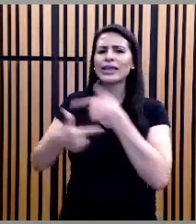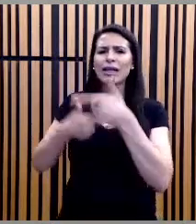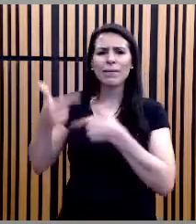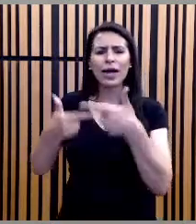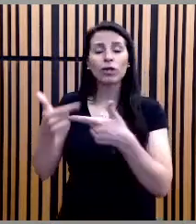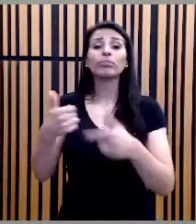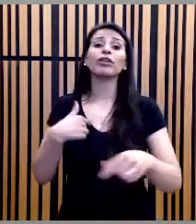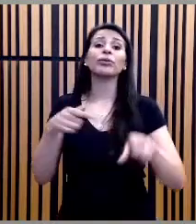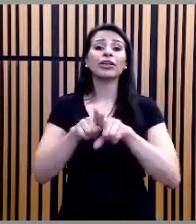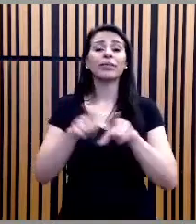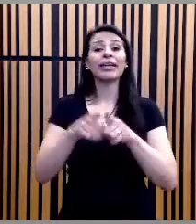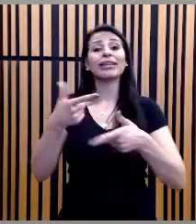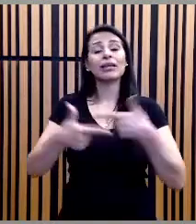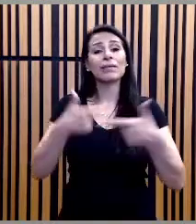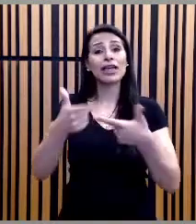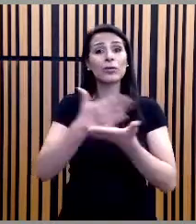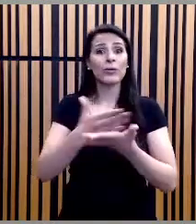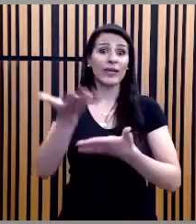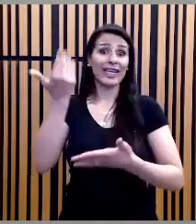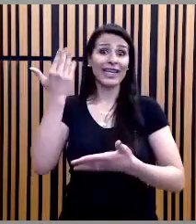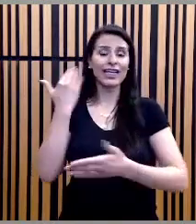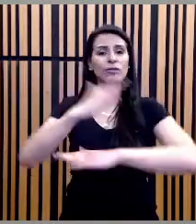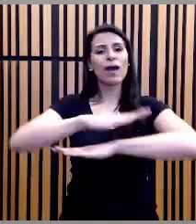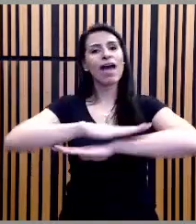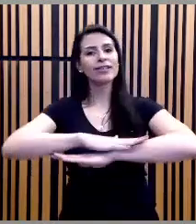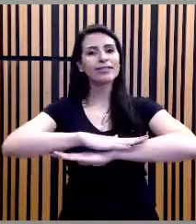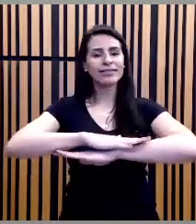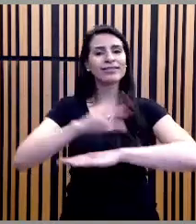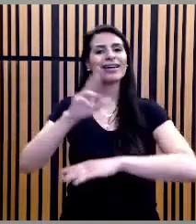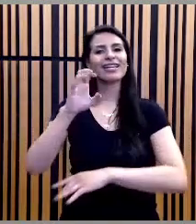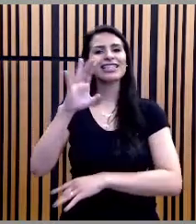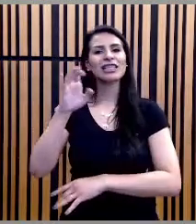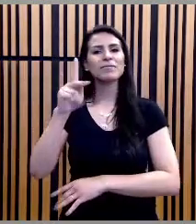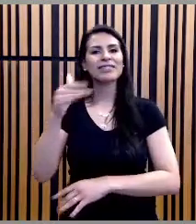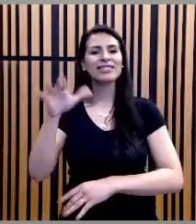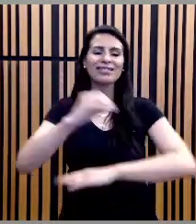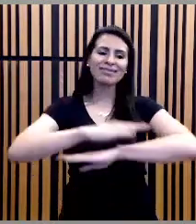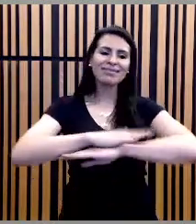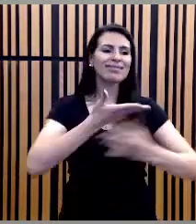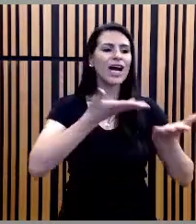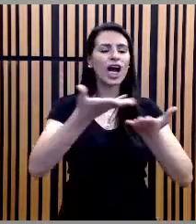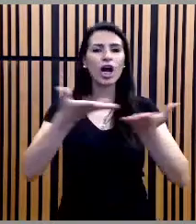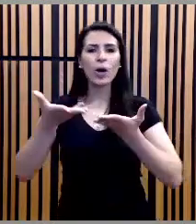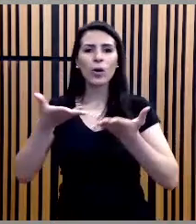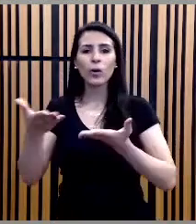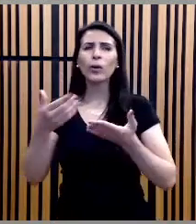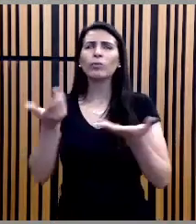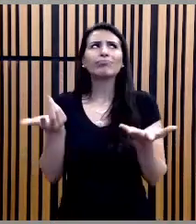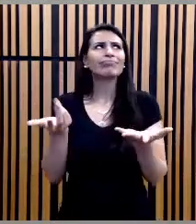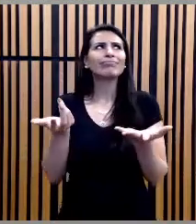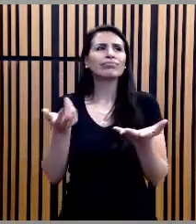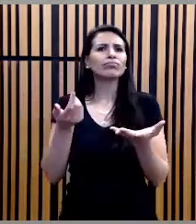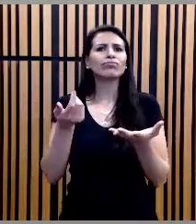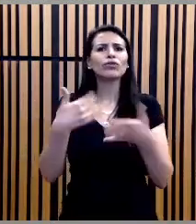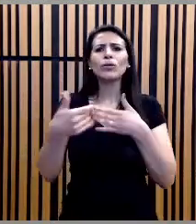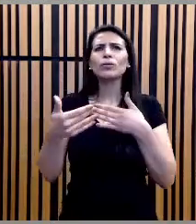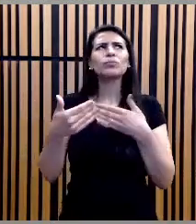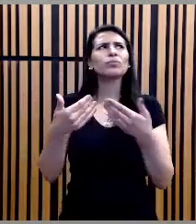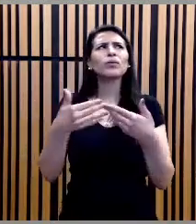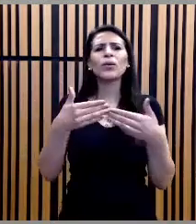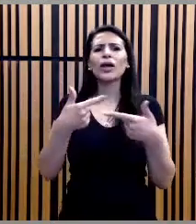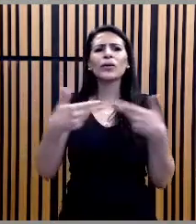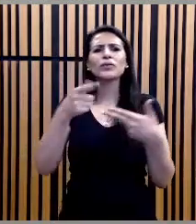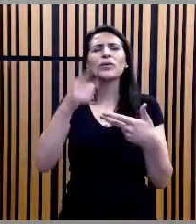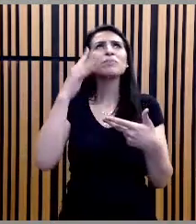na recepção no início. O que mais? Bom, que vocês podem imaginar que tem uma empresa dentro